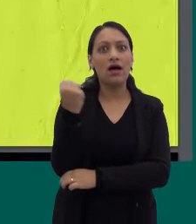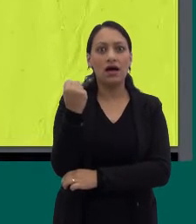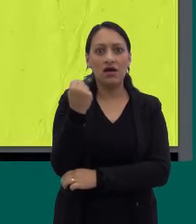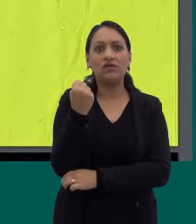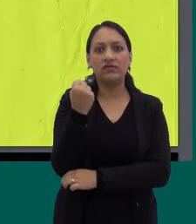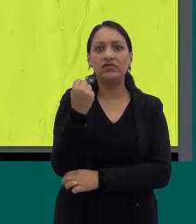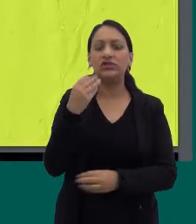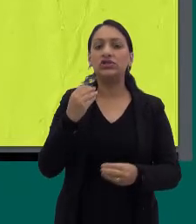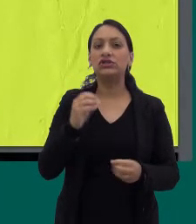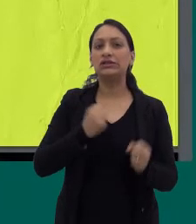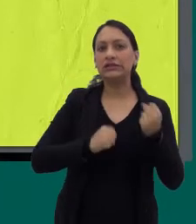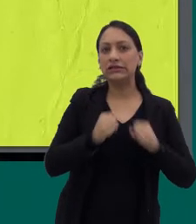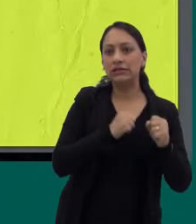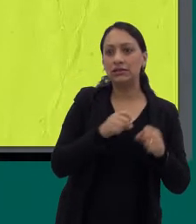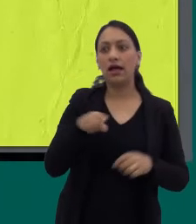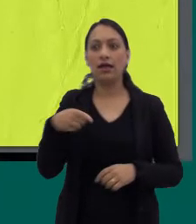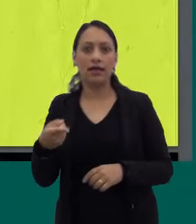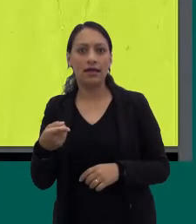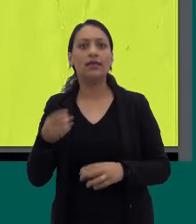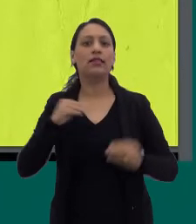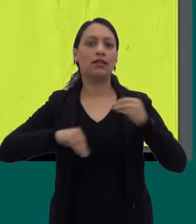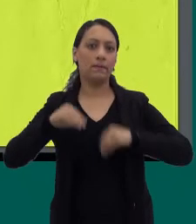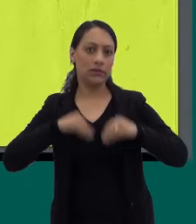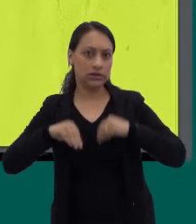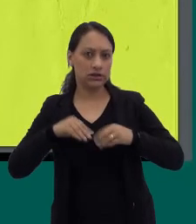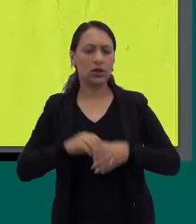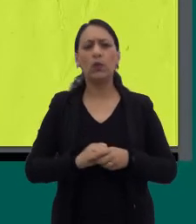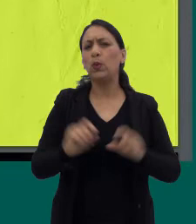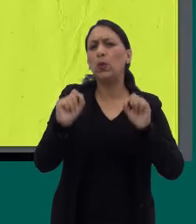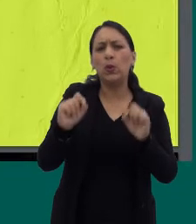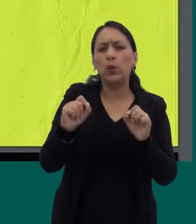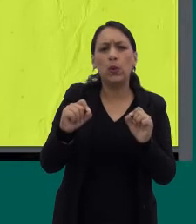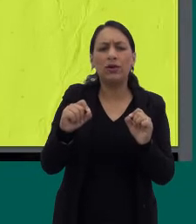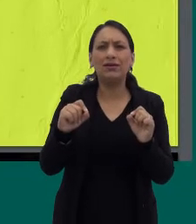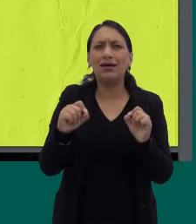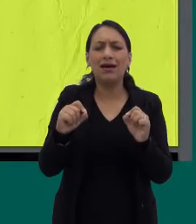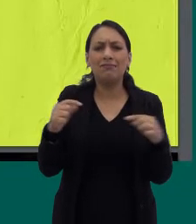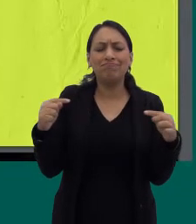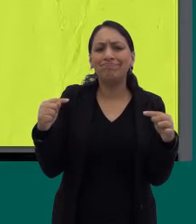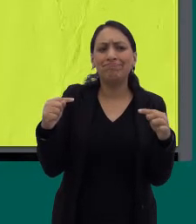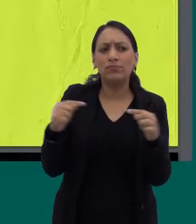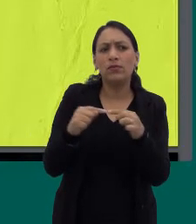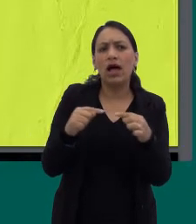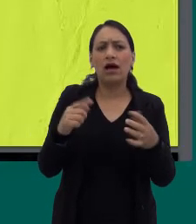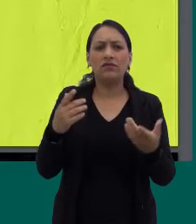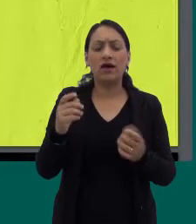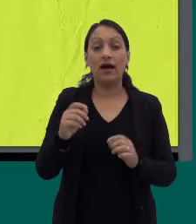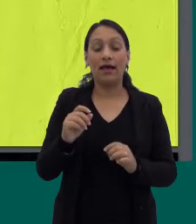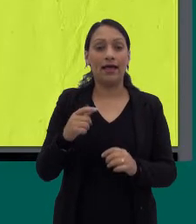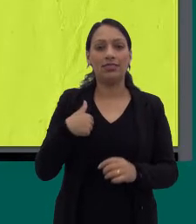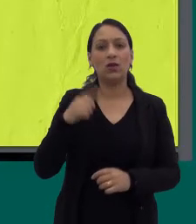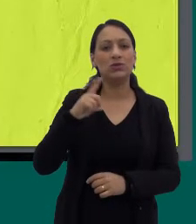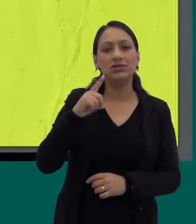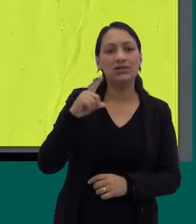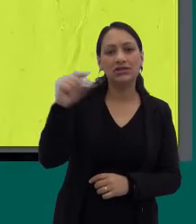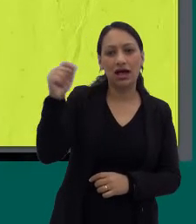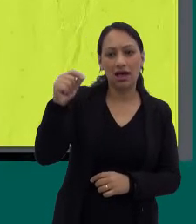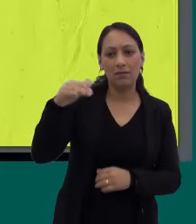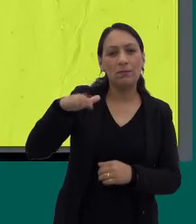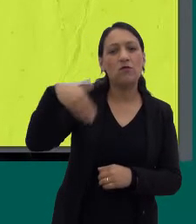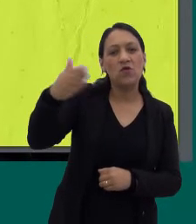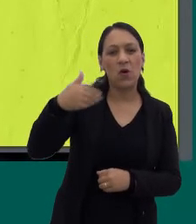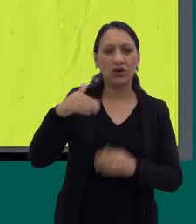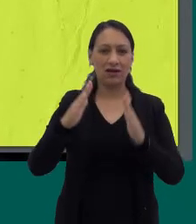a severos de depressão, né? O que estava associado a esses sintomas, né? O não sair de casa, né, com maior